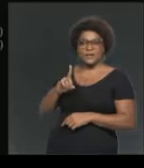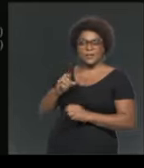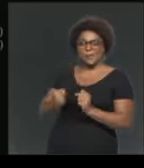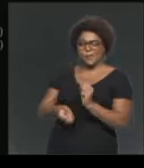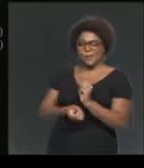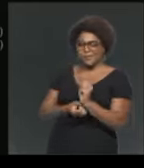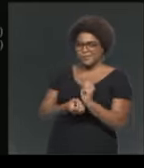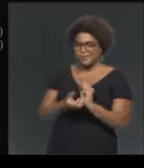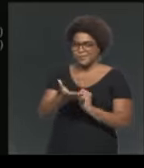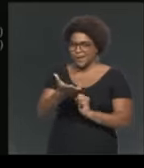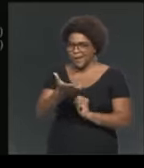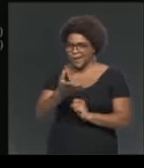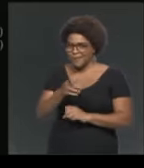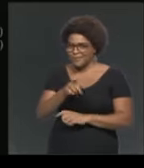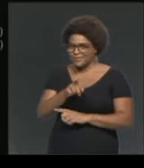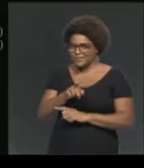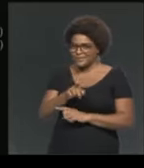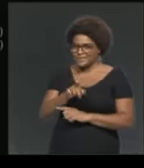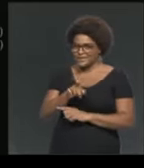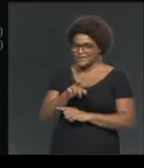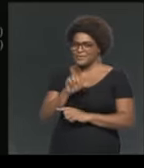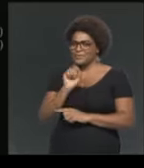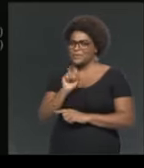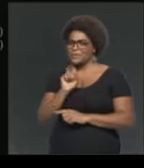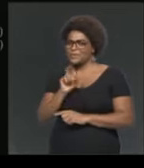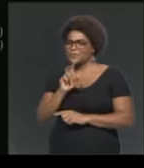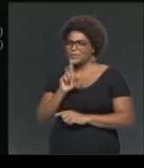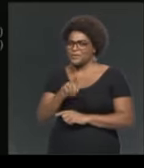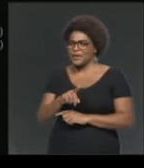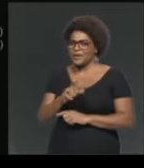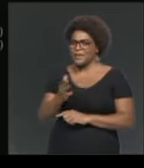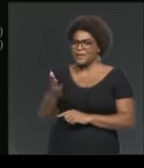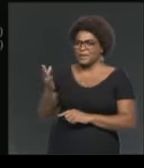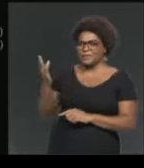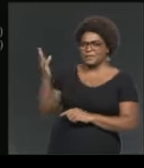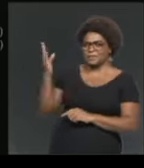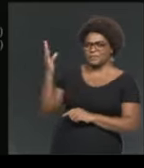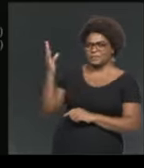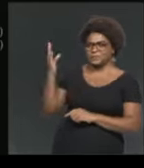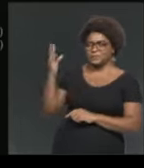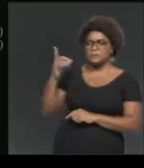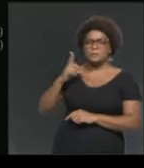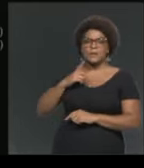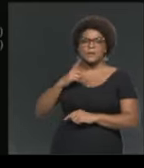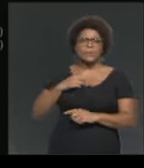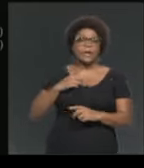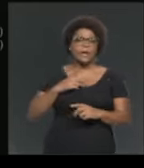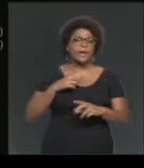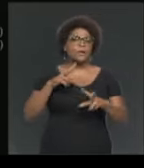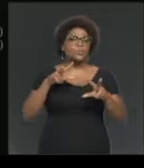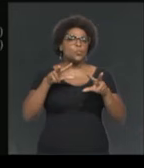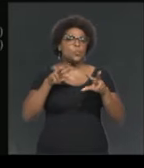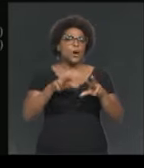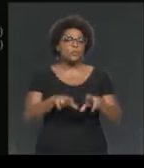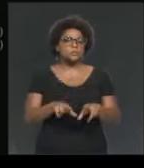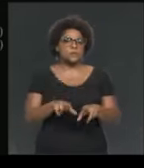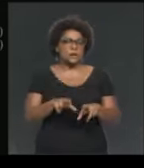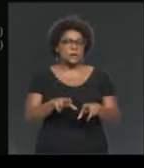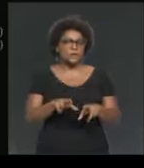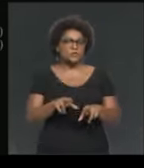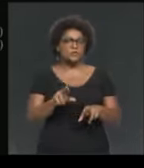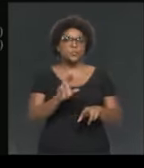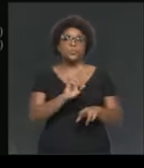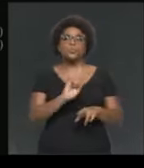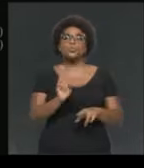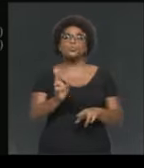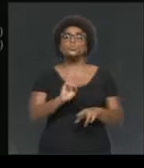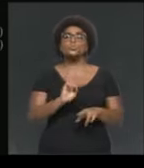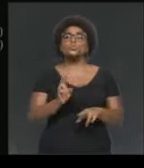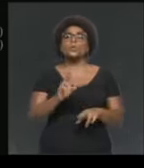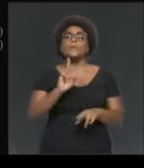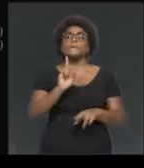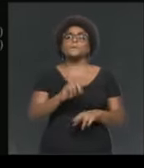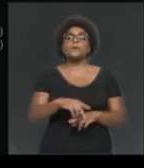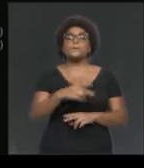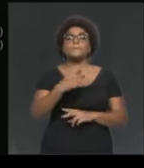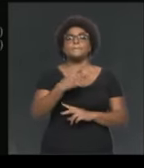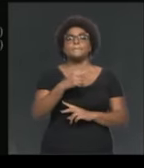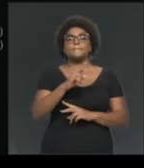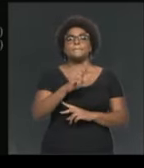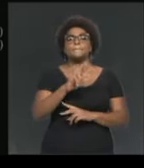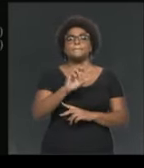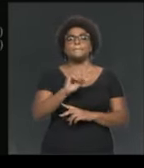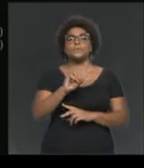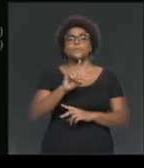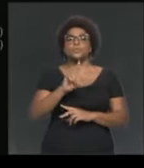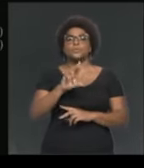fatoração e de produtos notáveis. Né? Essas igualdades aqui que você vê à direita são os chamados produtos notáveis. O que